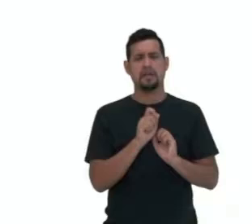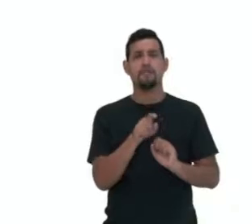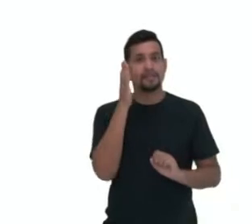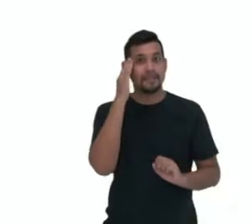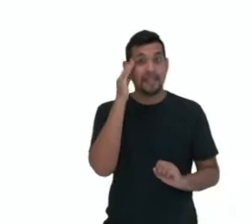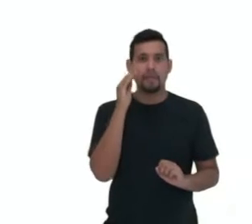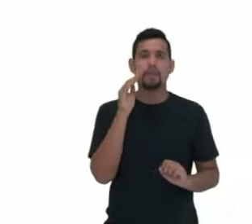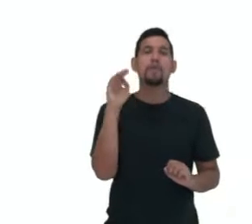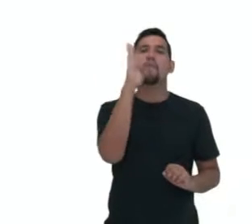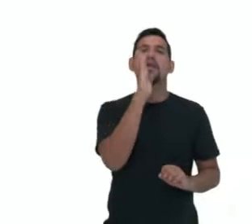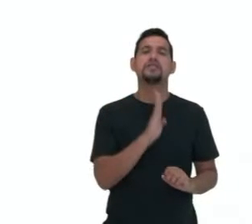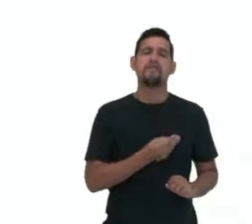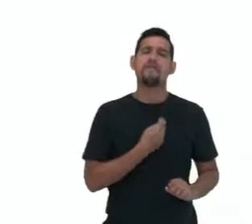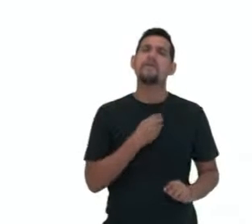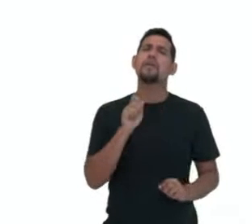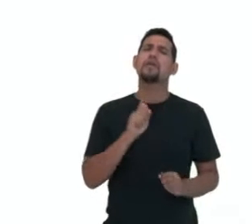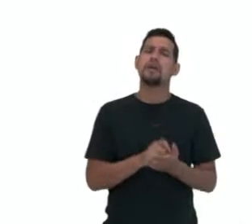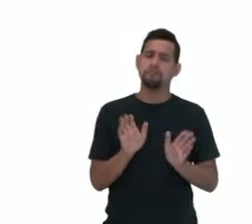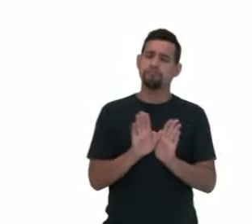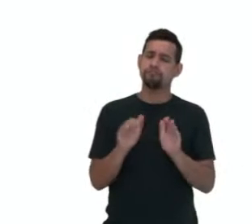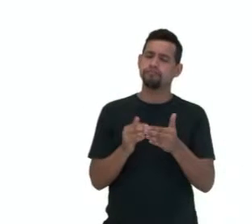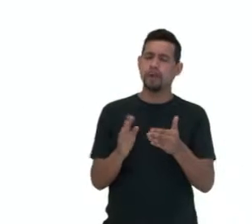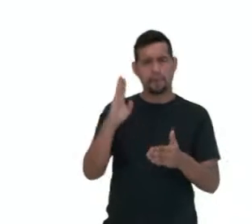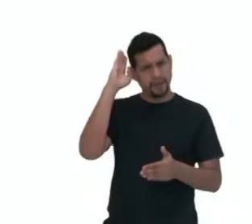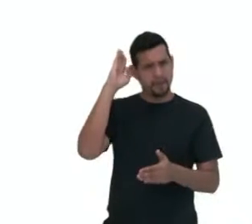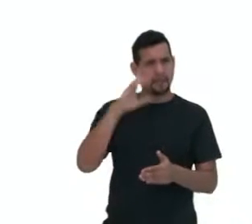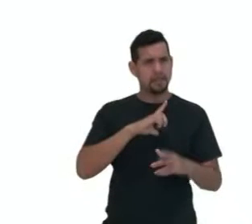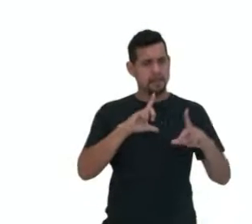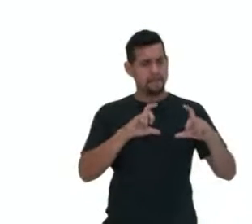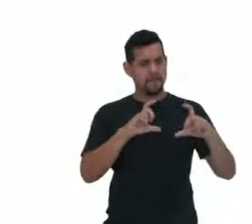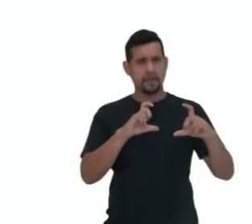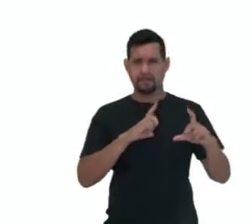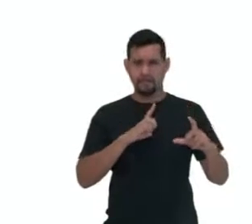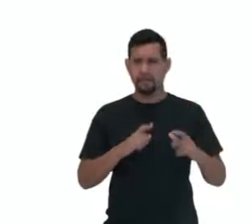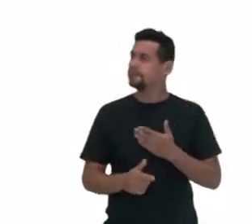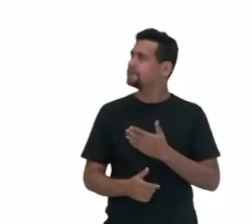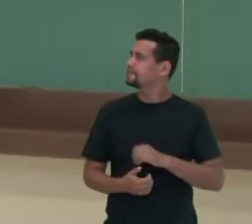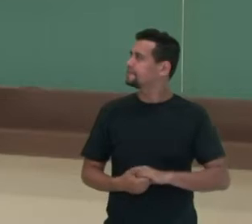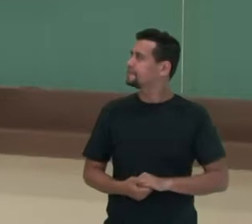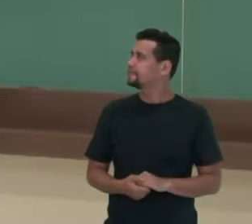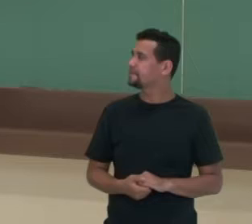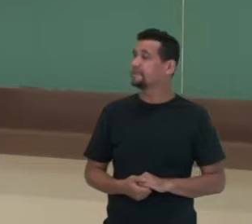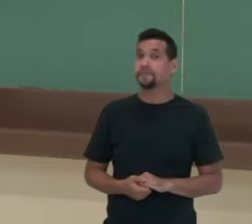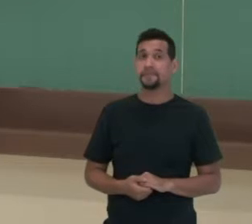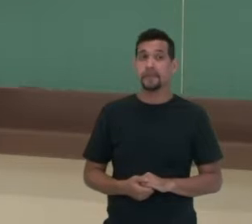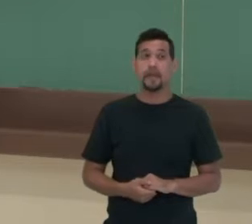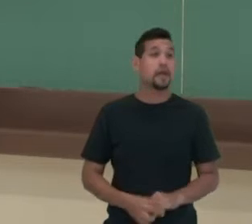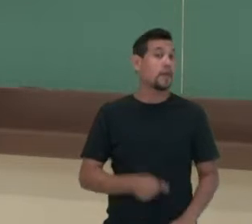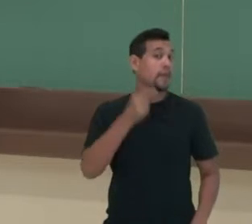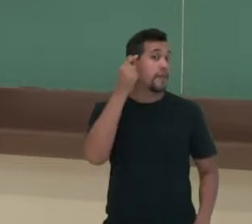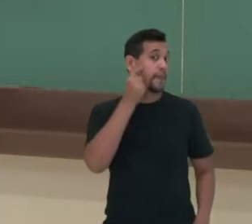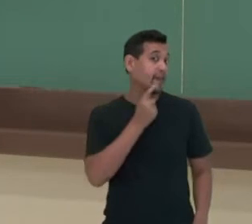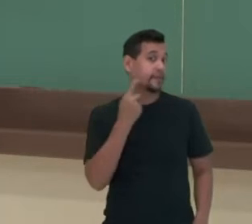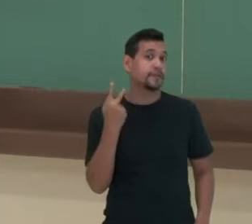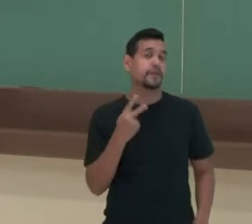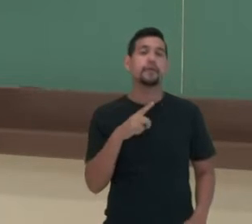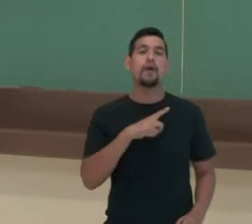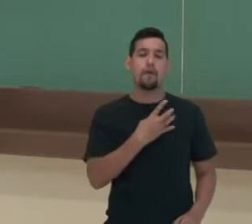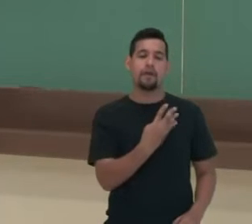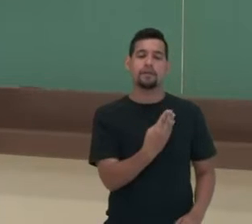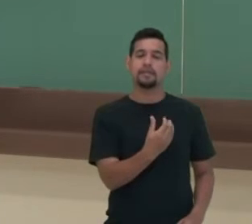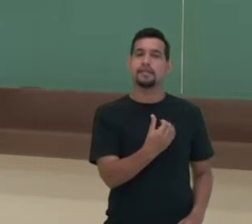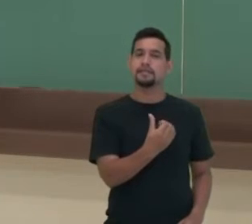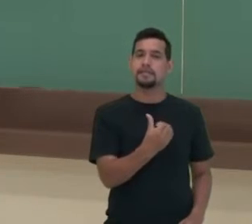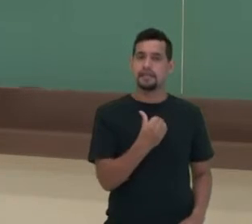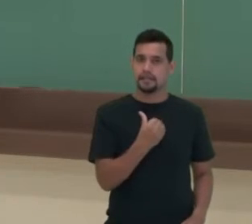um regime imperial? Tem uma imagem aqui para dar uma dica. Dom Pedro II, aos 46 anos, com